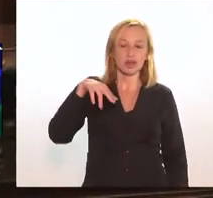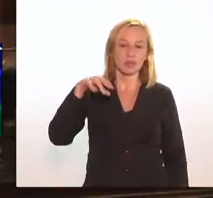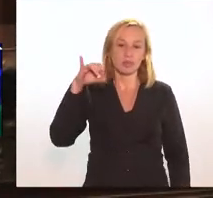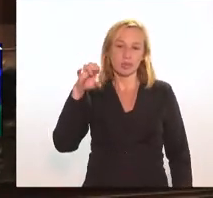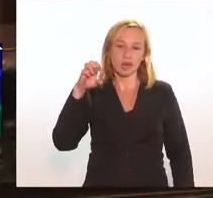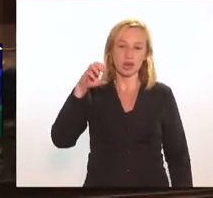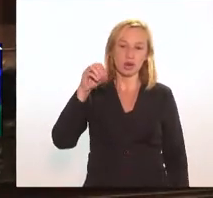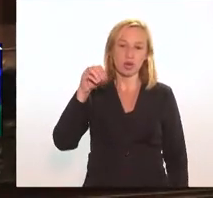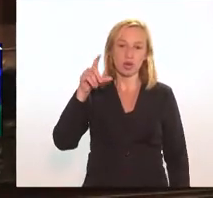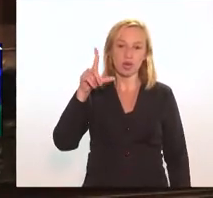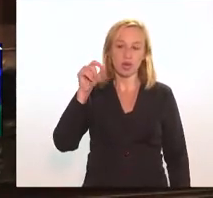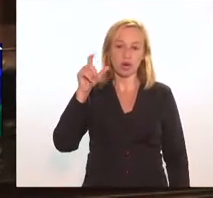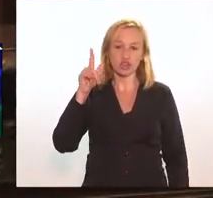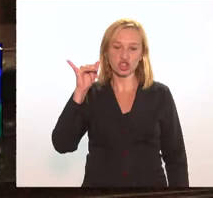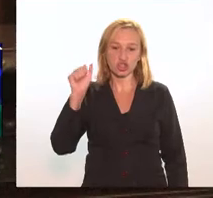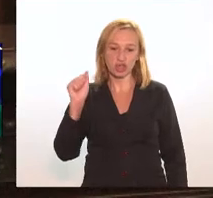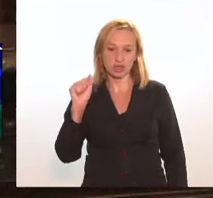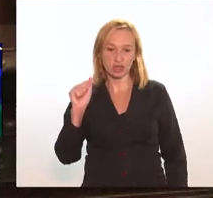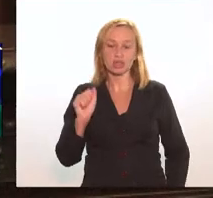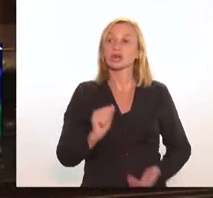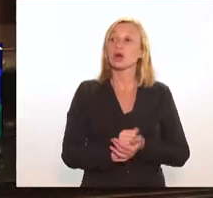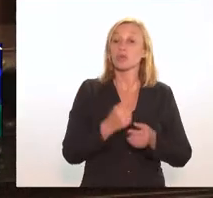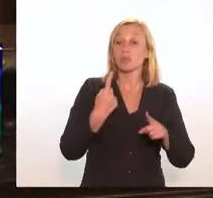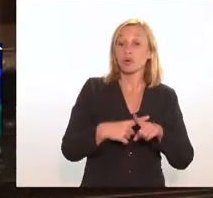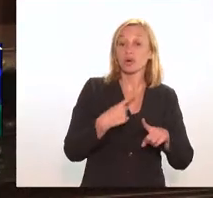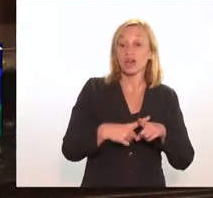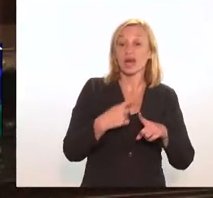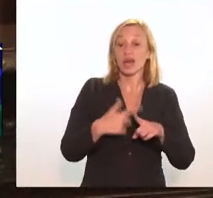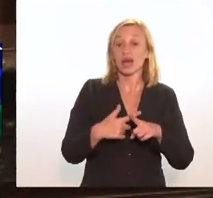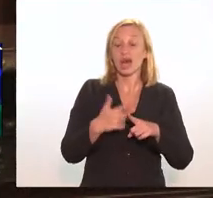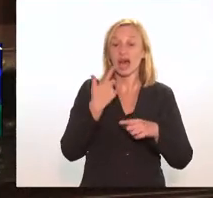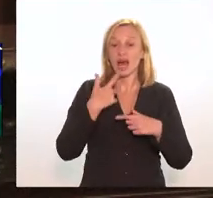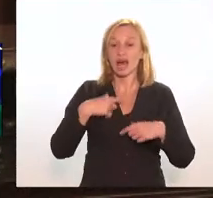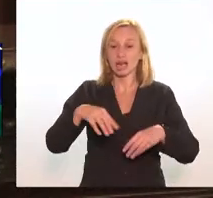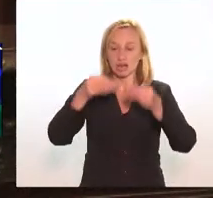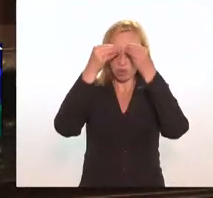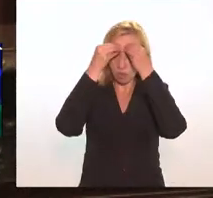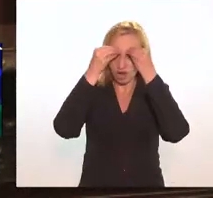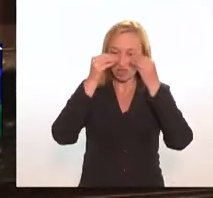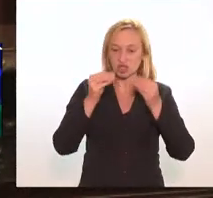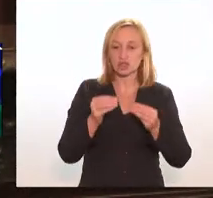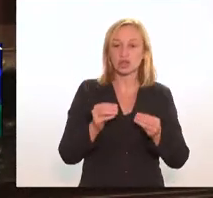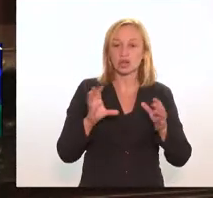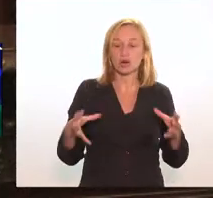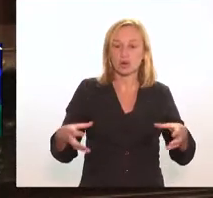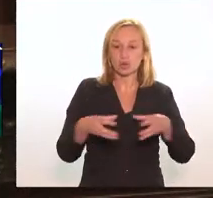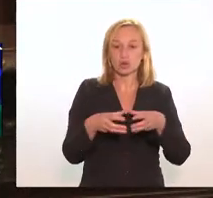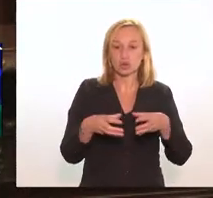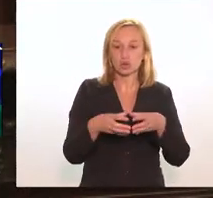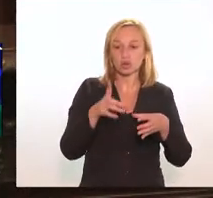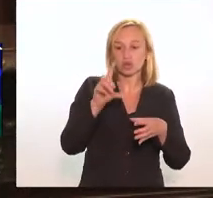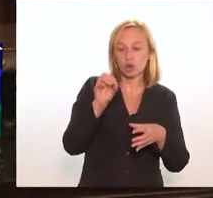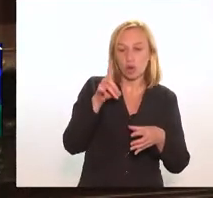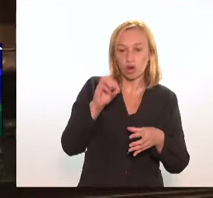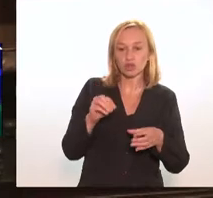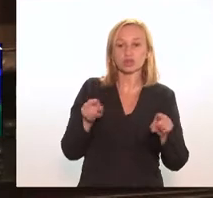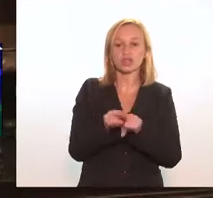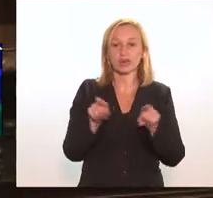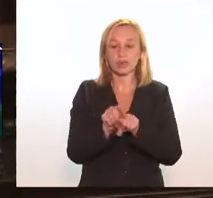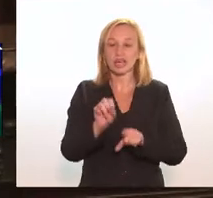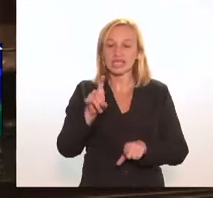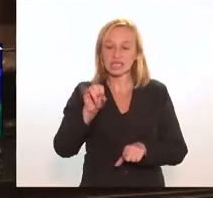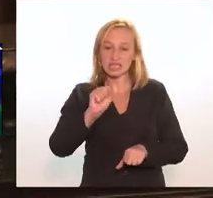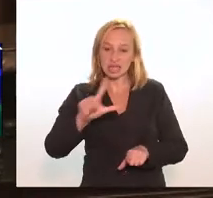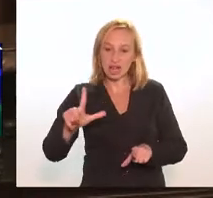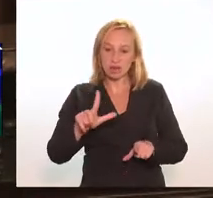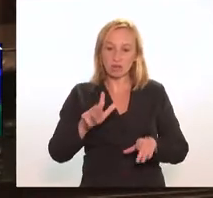um conjunto de códigos e sinais, cujo significado, cujo sentido varia de acordo